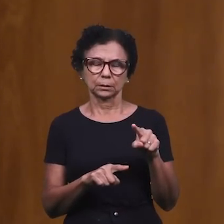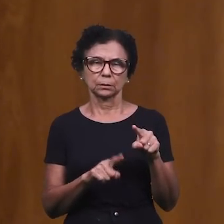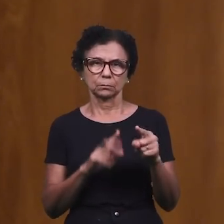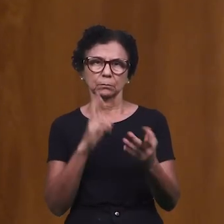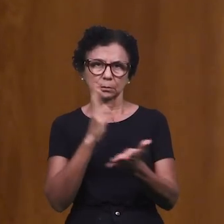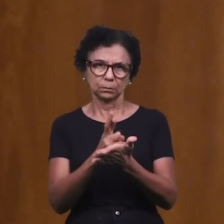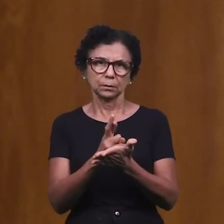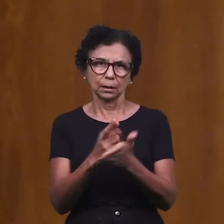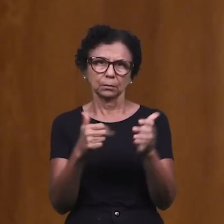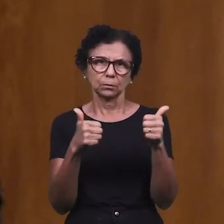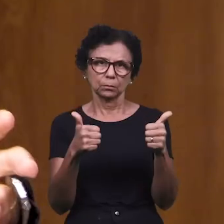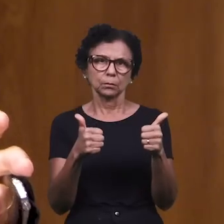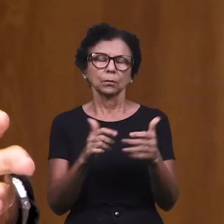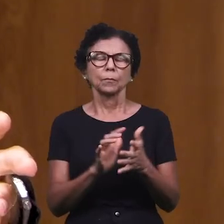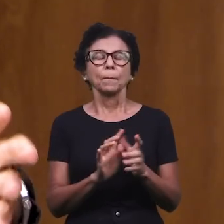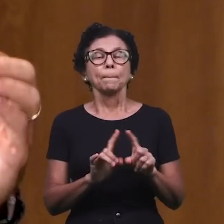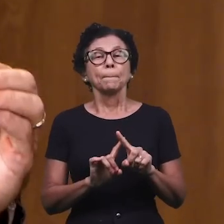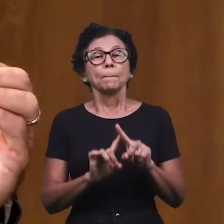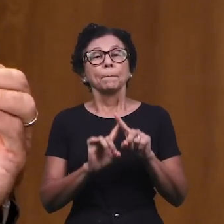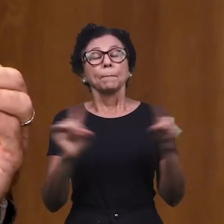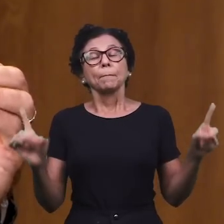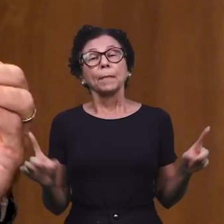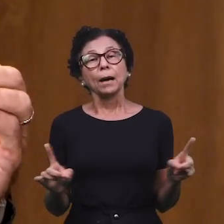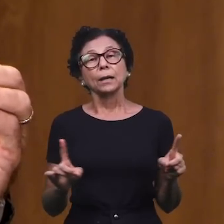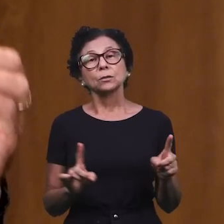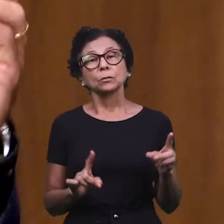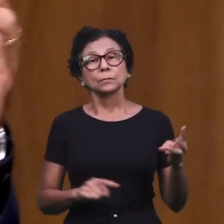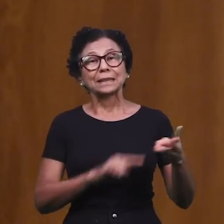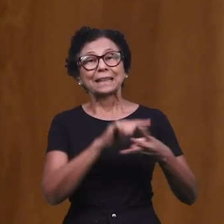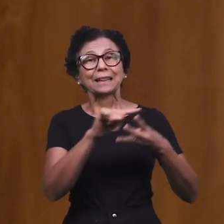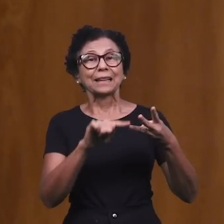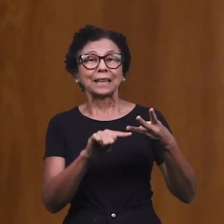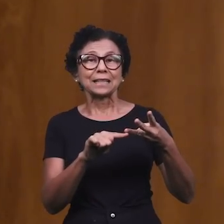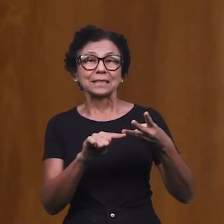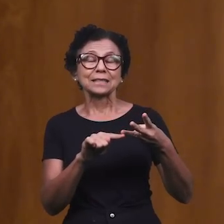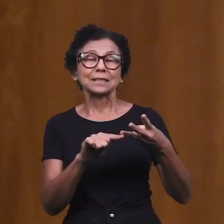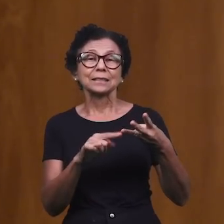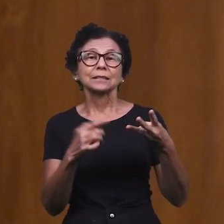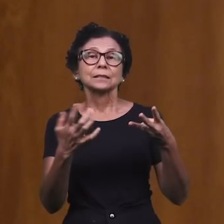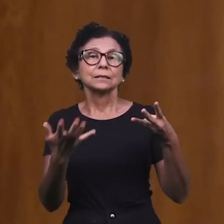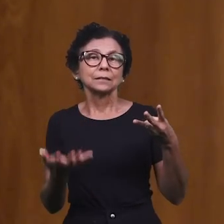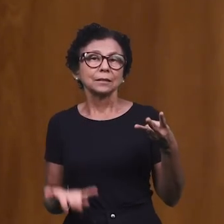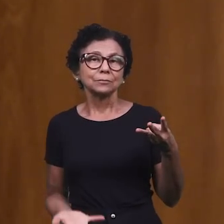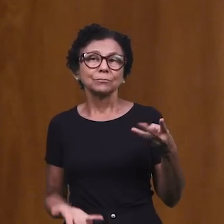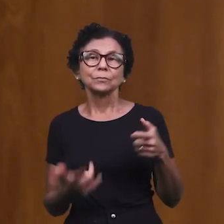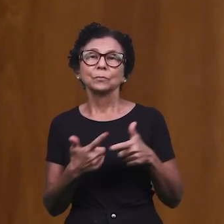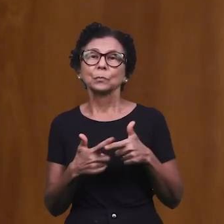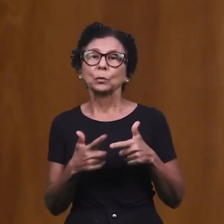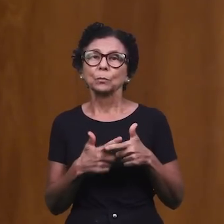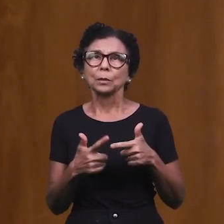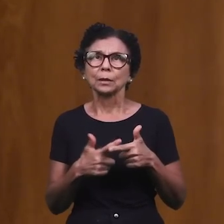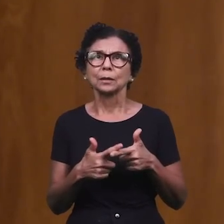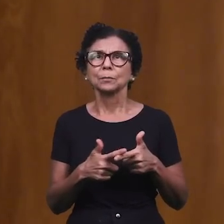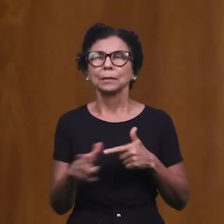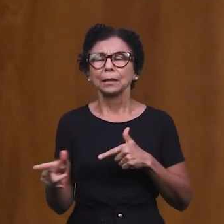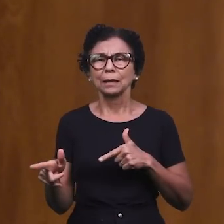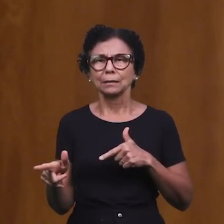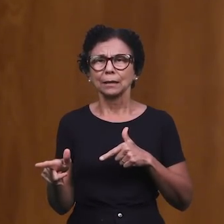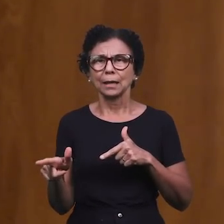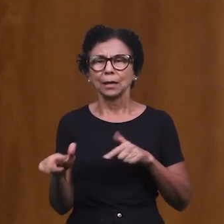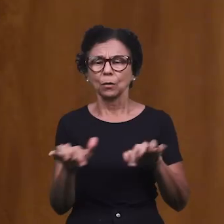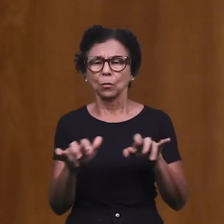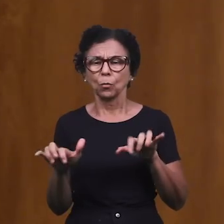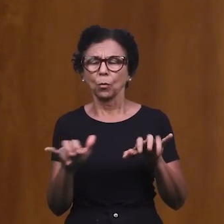dois corpos. No entanto, o problema é quando nós temos três corpos. E isso até mesmo programas de